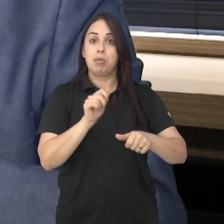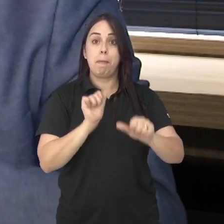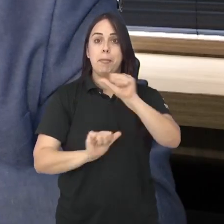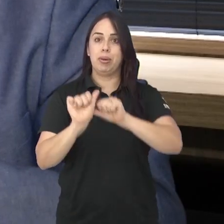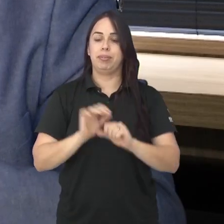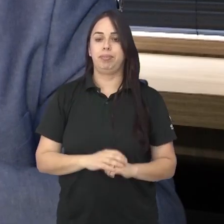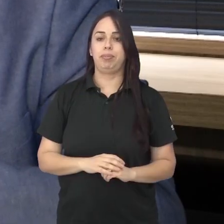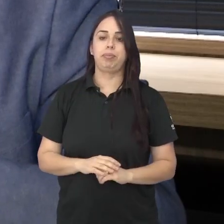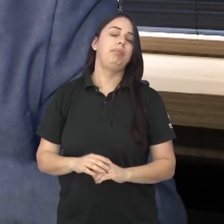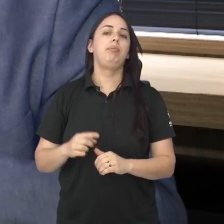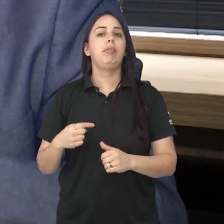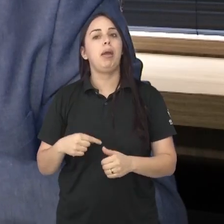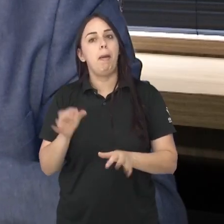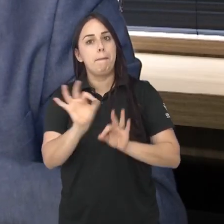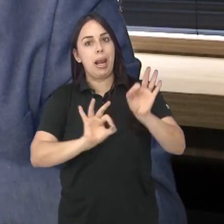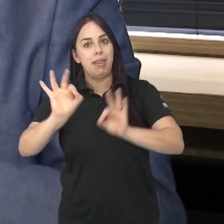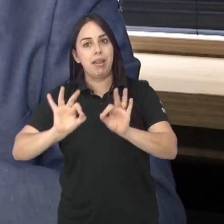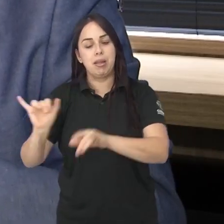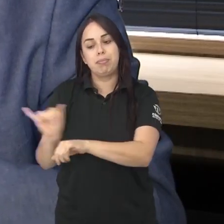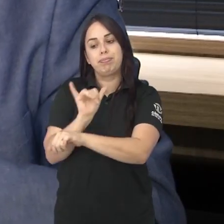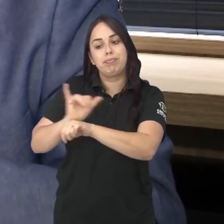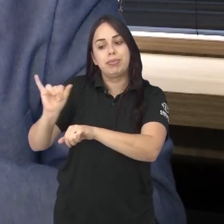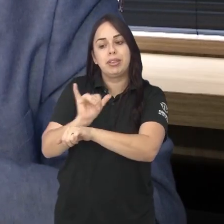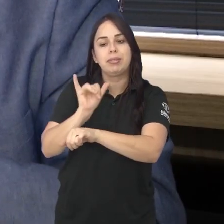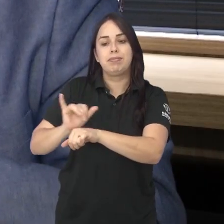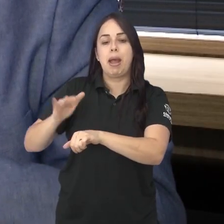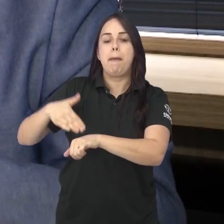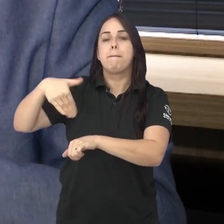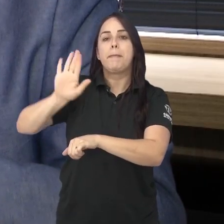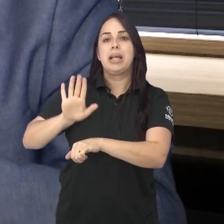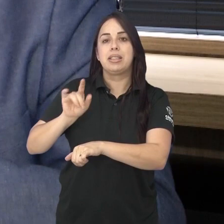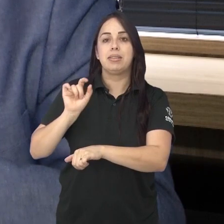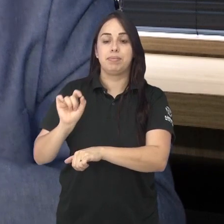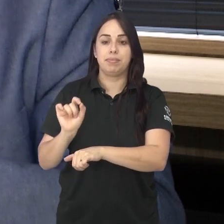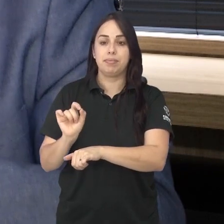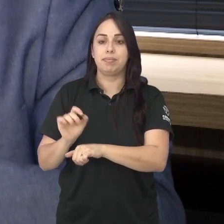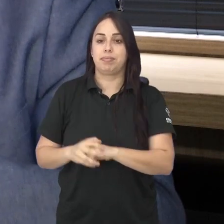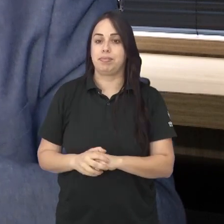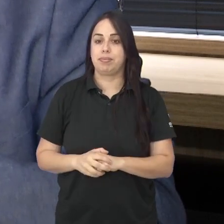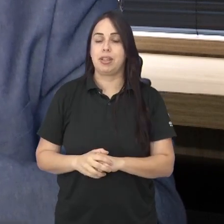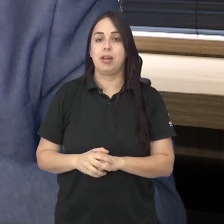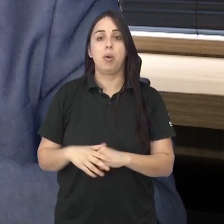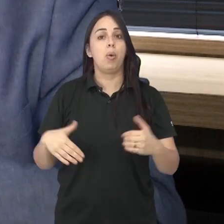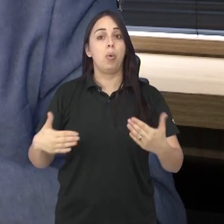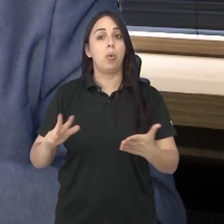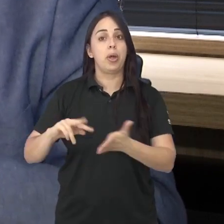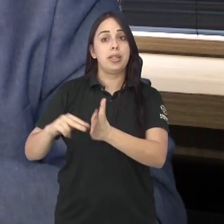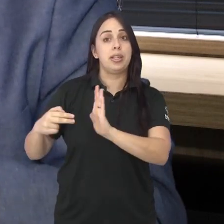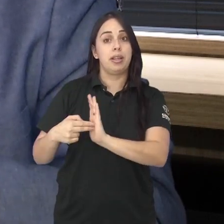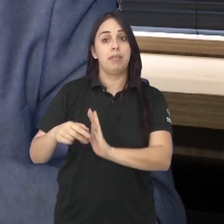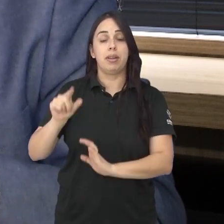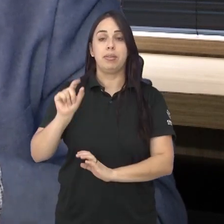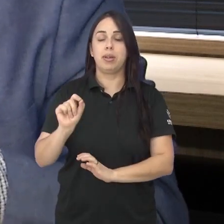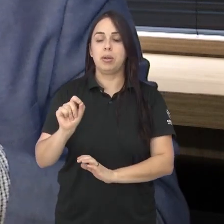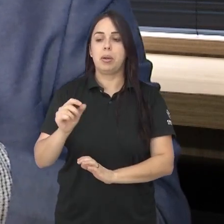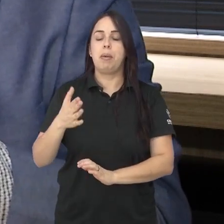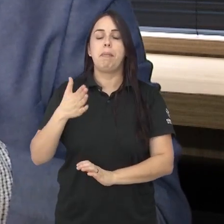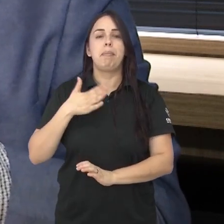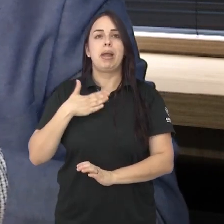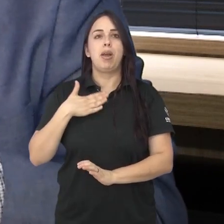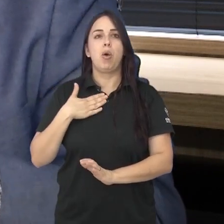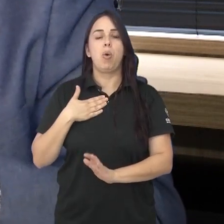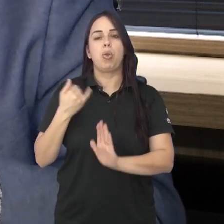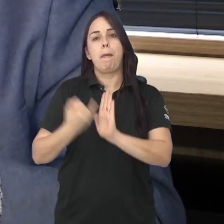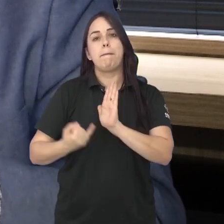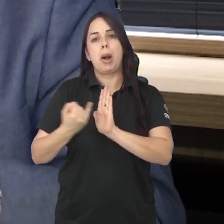A gente entende que um planejamento estratégico ele é o mais, como se diz, necessário para uma empresa. Então, o que o meu planejamento estratégico vai trazer? Qual que é a